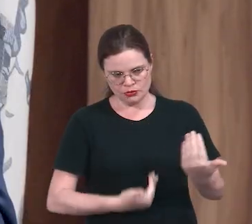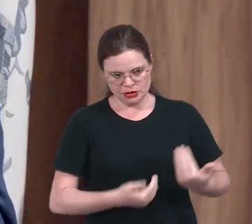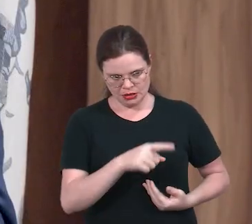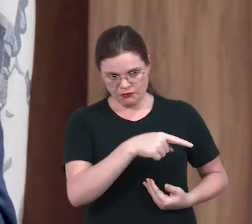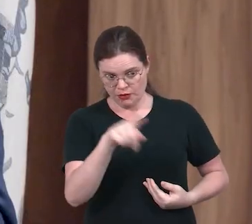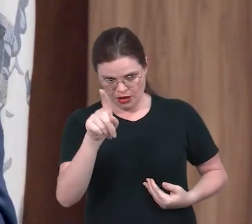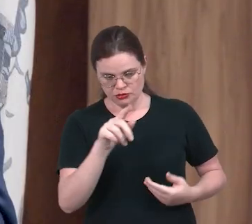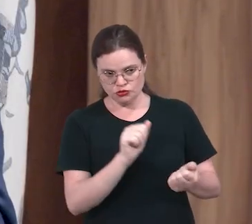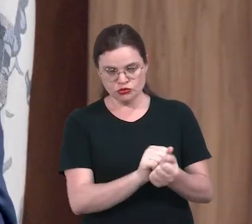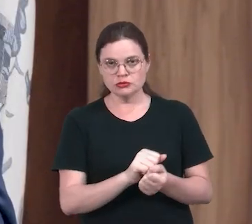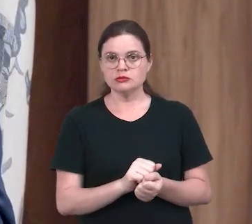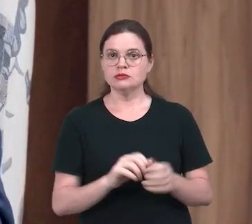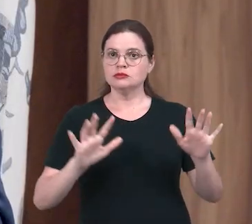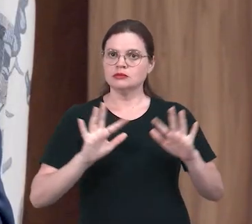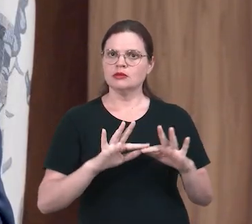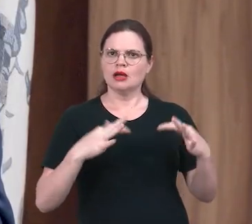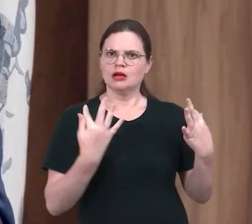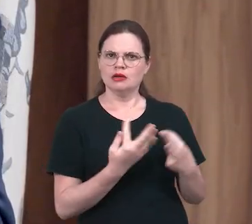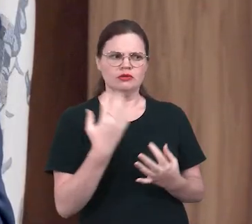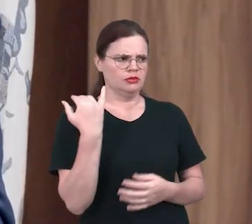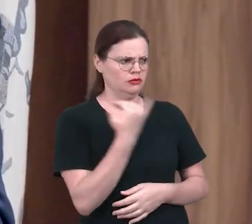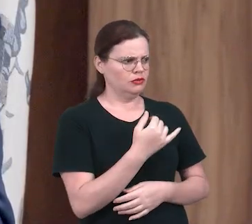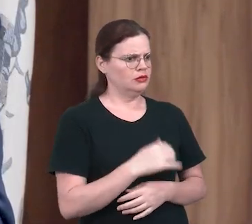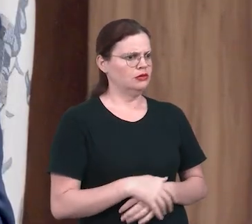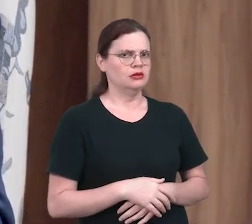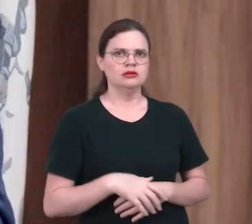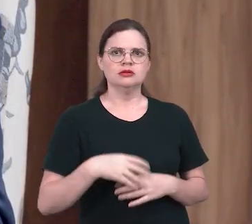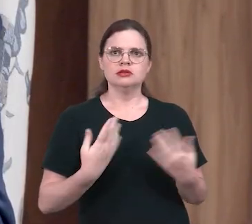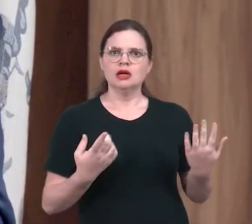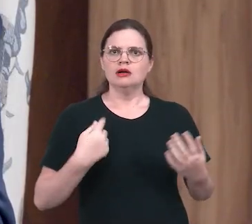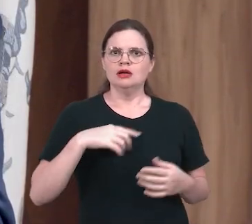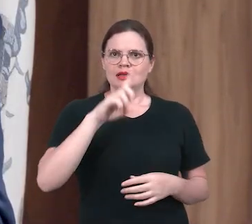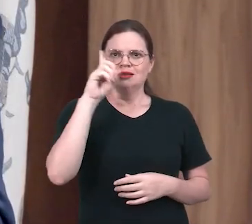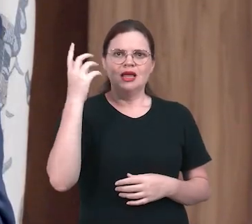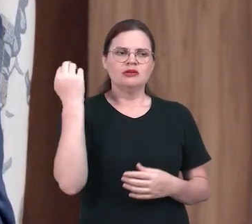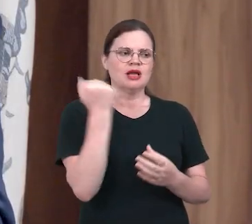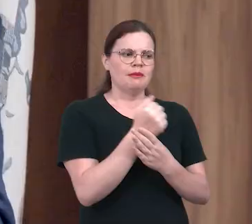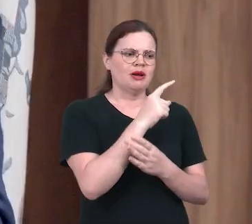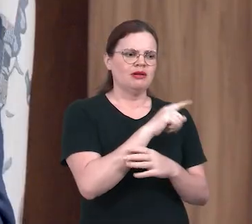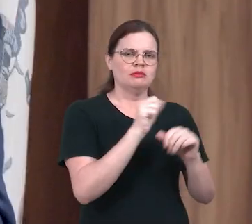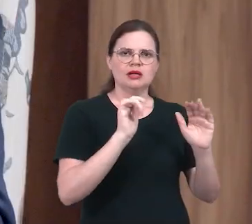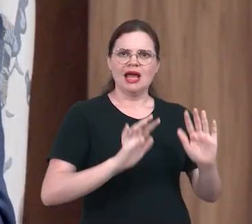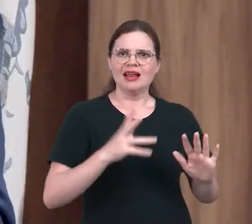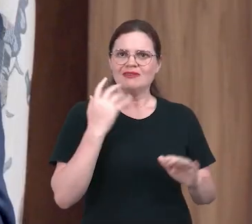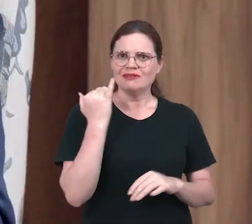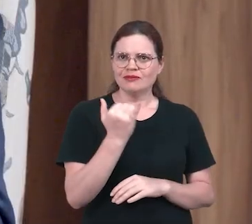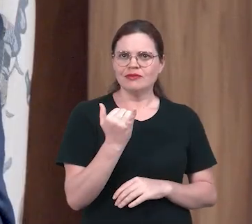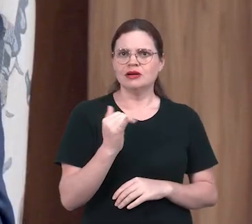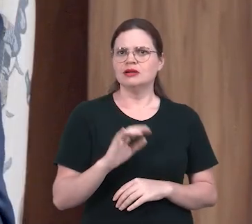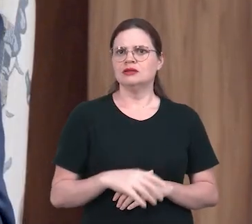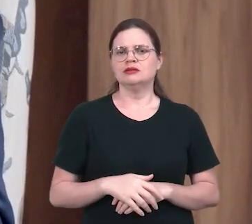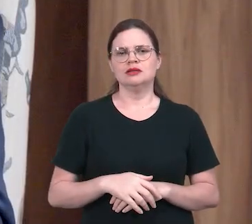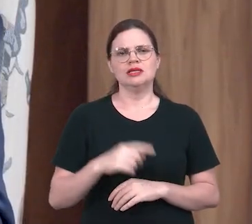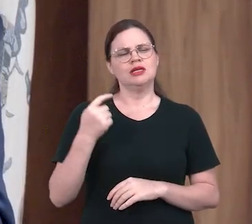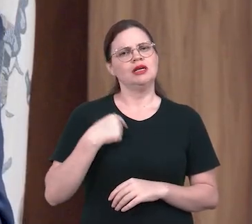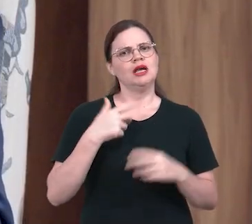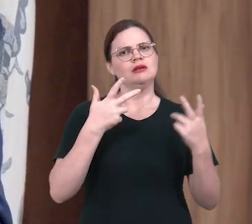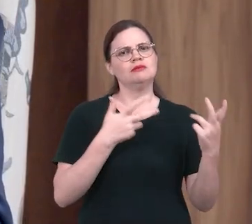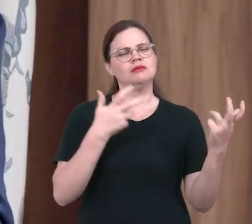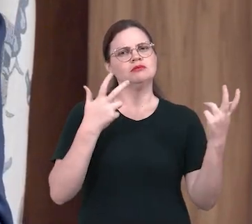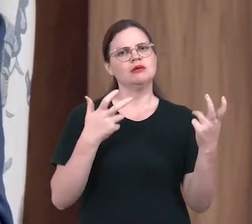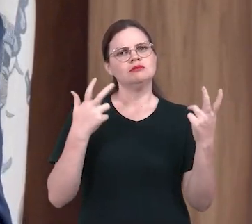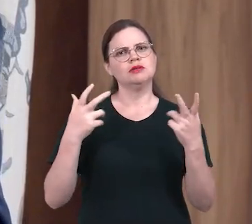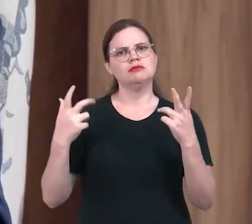para a família, era um relato, disse, olha, Deus abençoou Abraão, Deus fez Abraão prosperar. E ela estava ouvindo